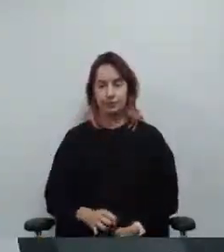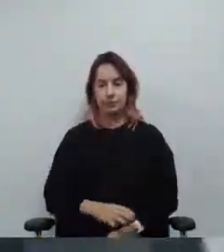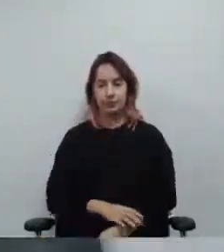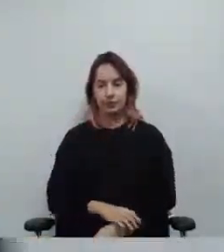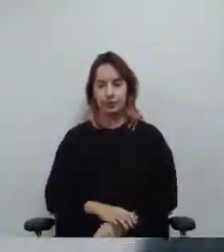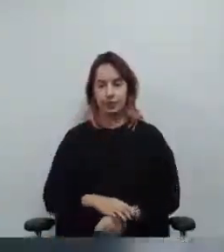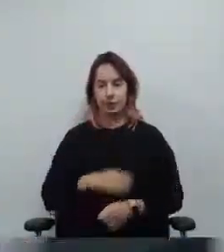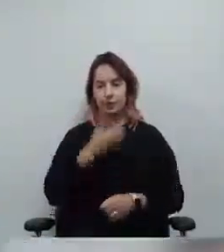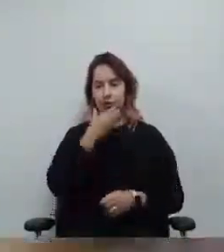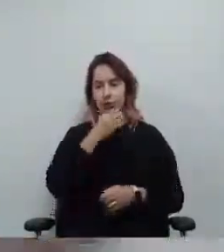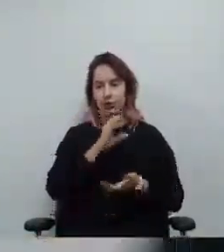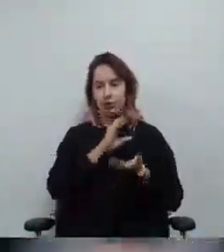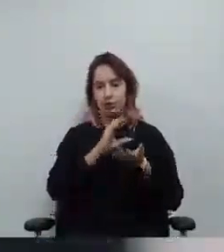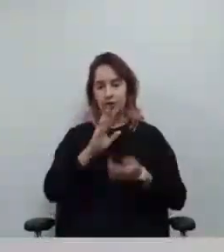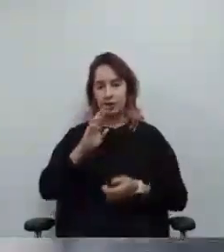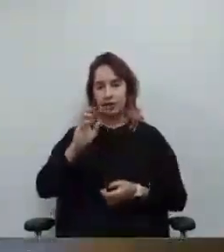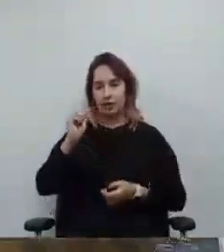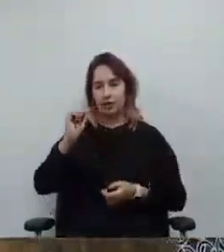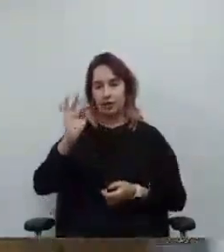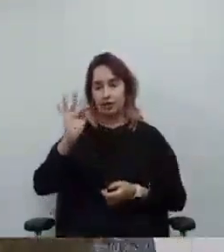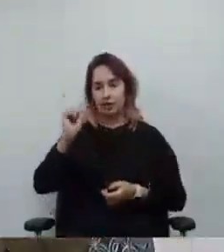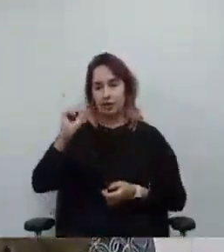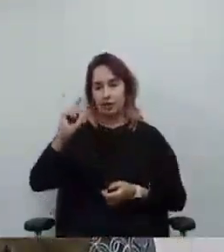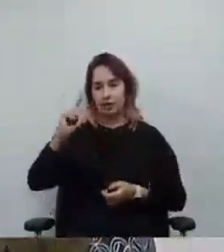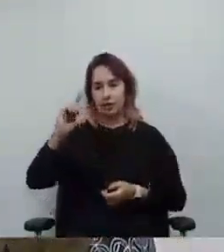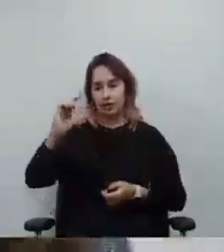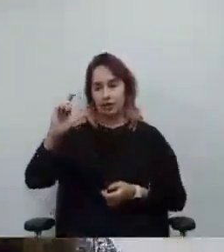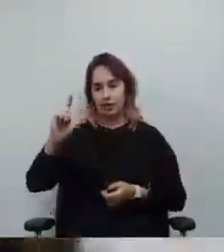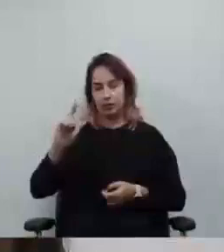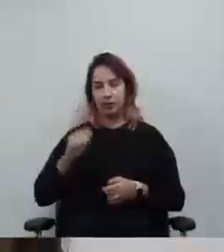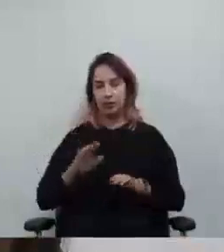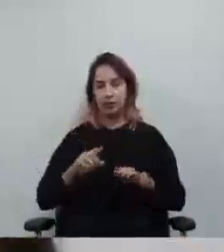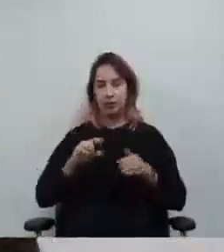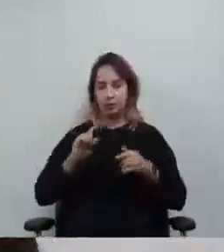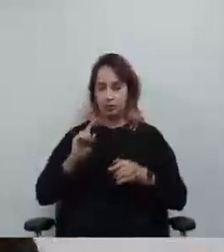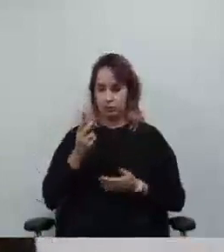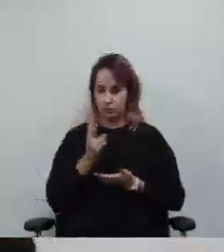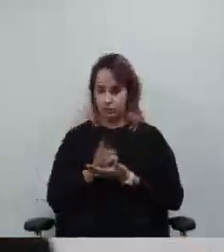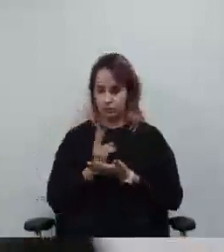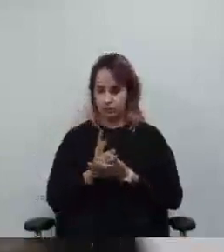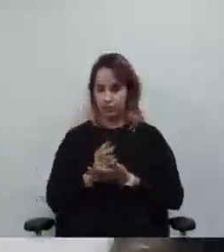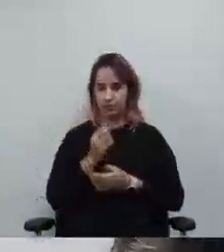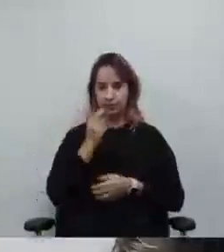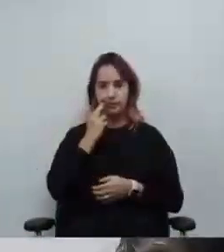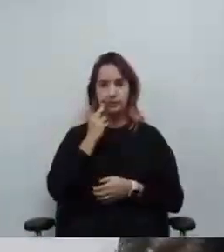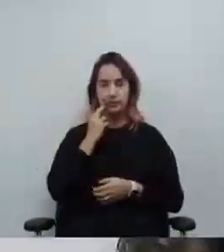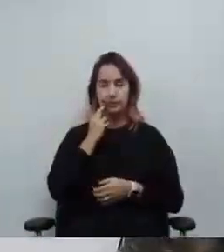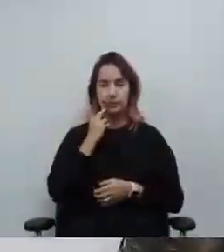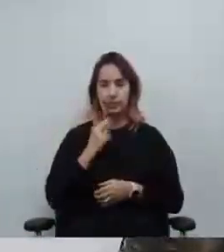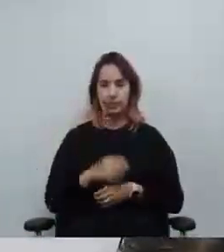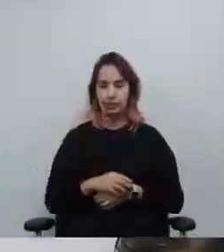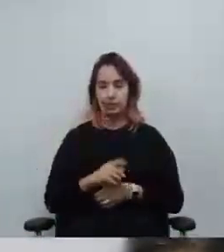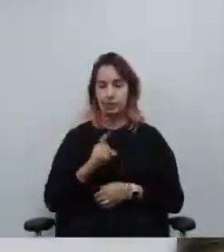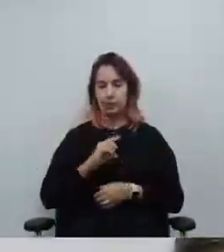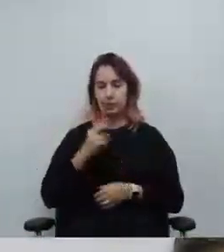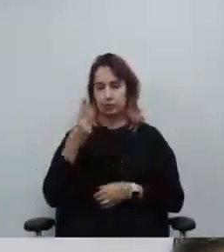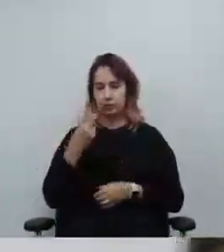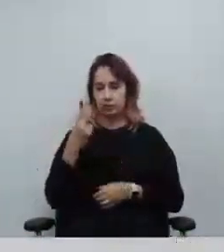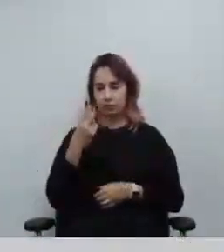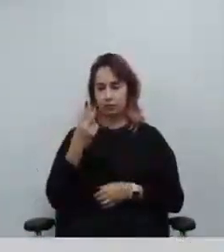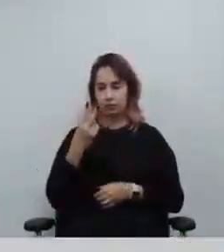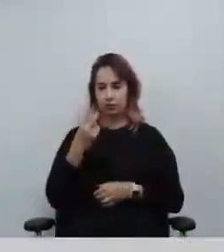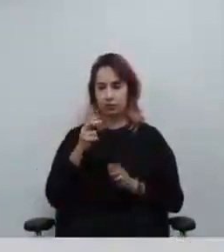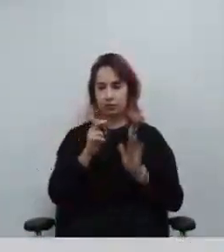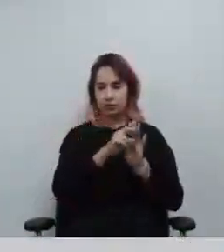Obrigado, conselheiro Rafael Camarão. Sigamos, conselheiros, com a ordem do dia, então. Vamos lá? Há 2 exceções indicadas aqui